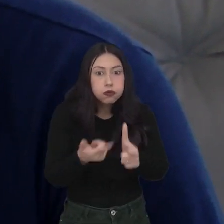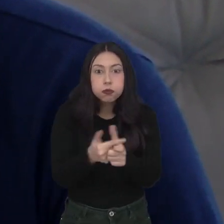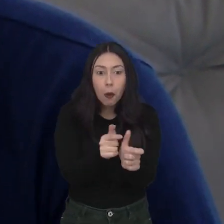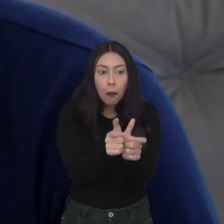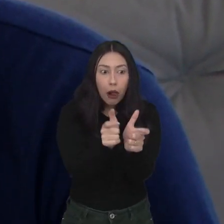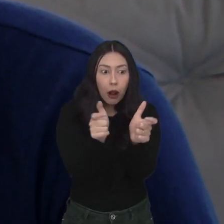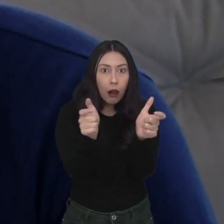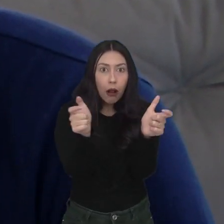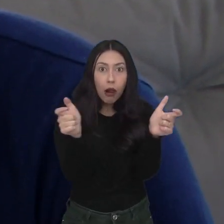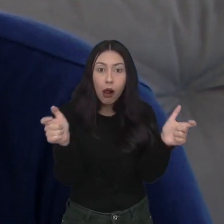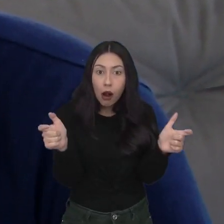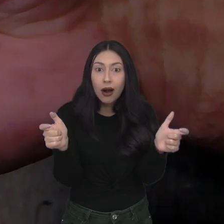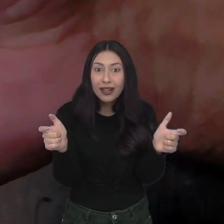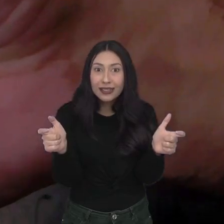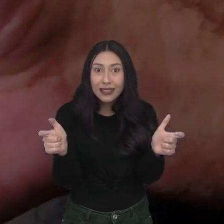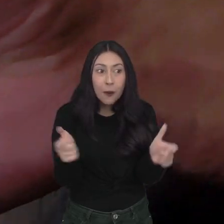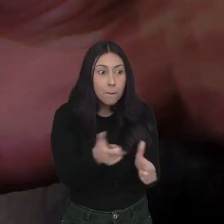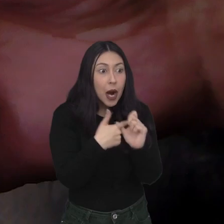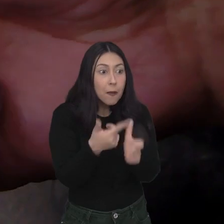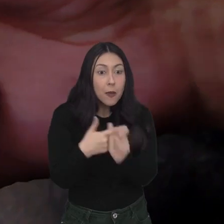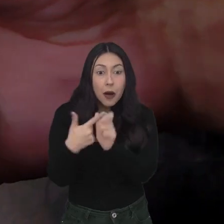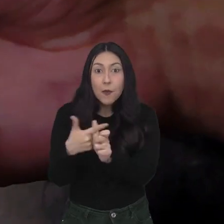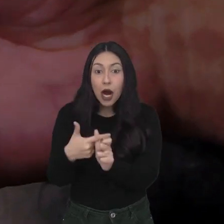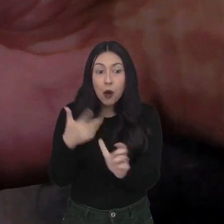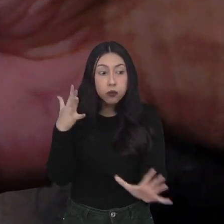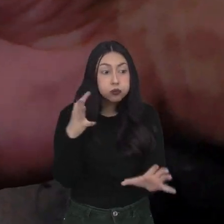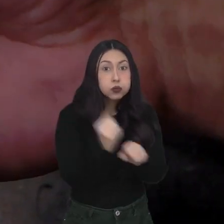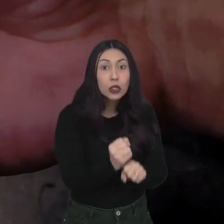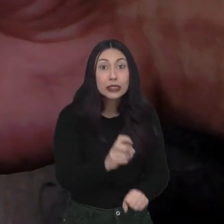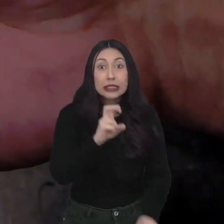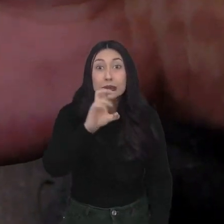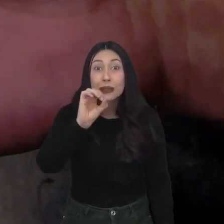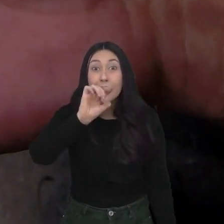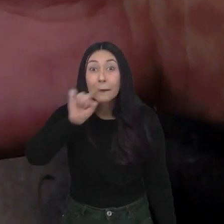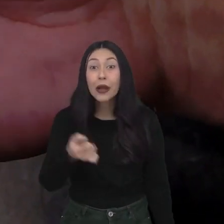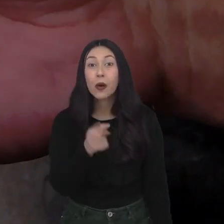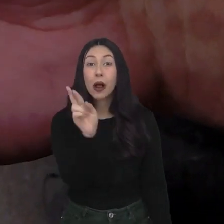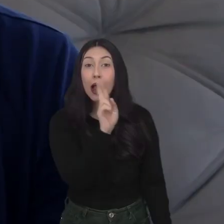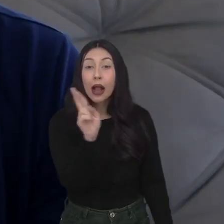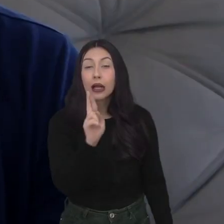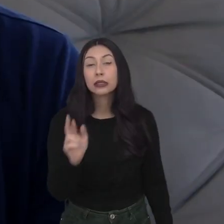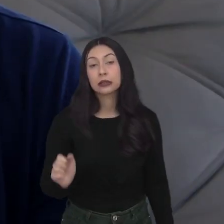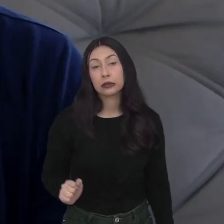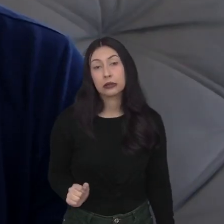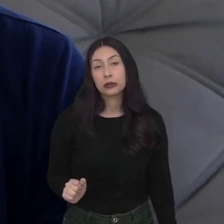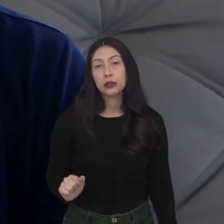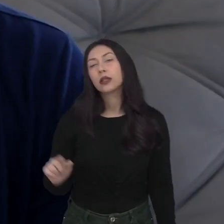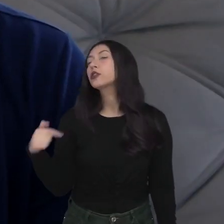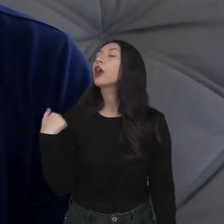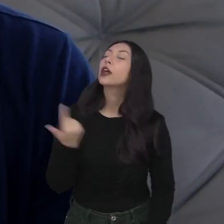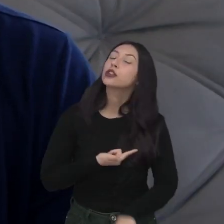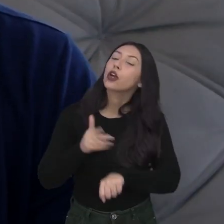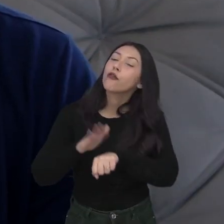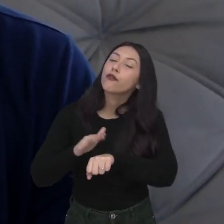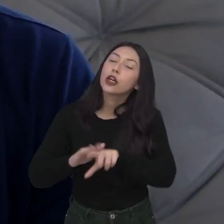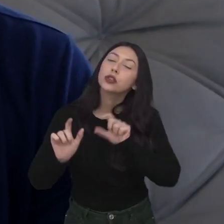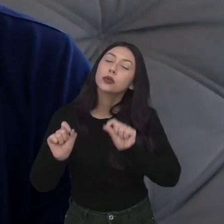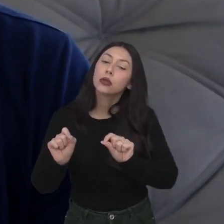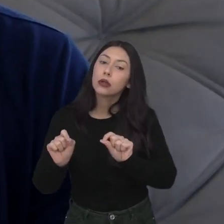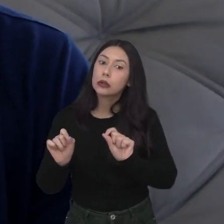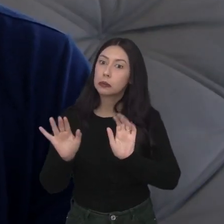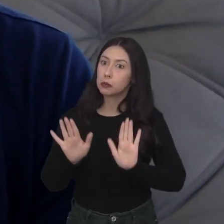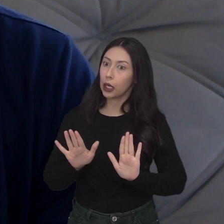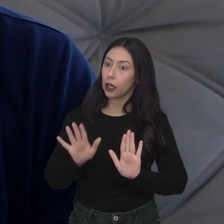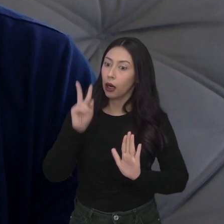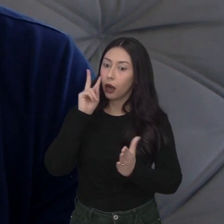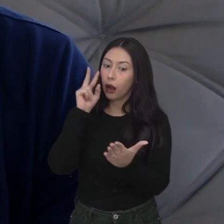as contas saíram do controle. Os débitos somavam mais de 50 mil reais. Então o que a gente fez? A gente falou,